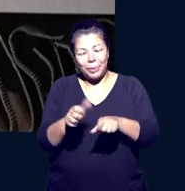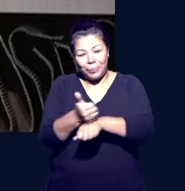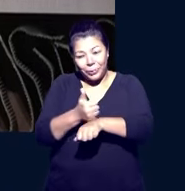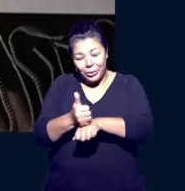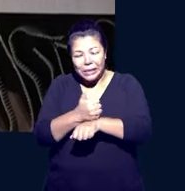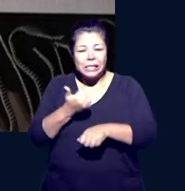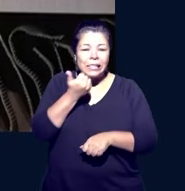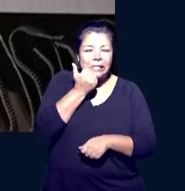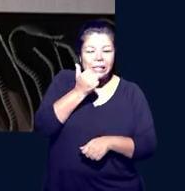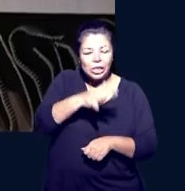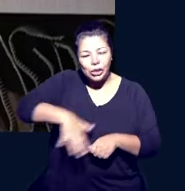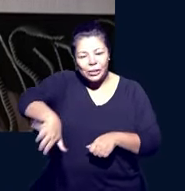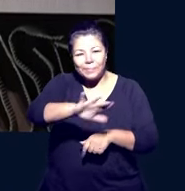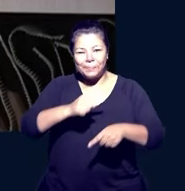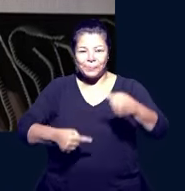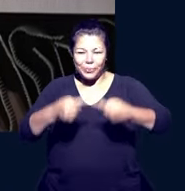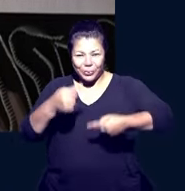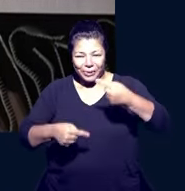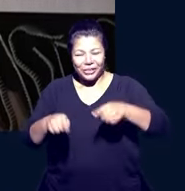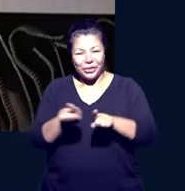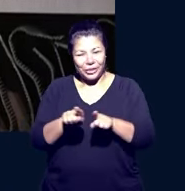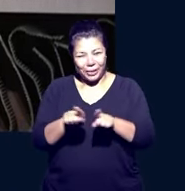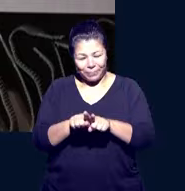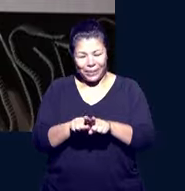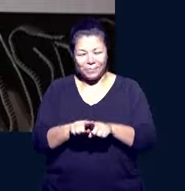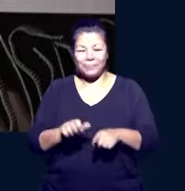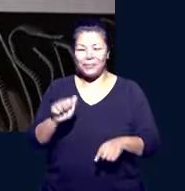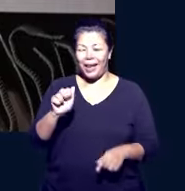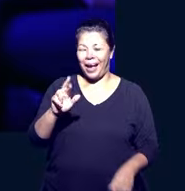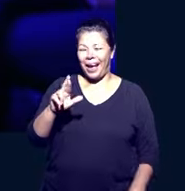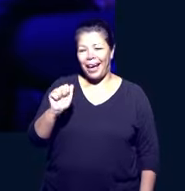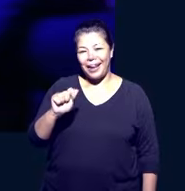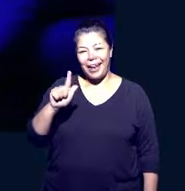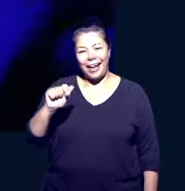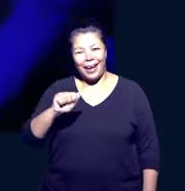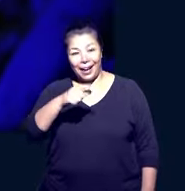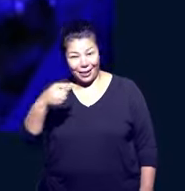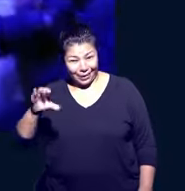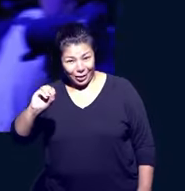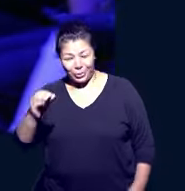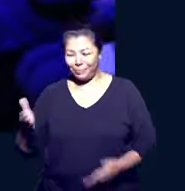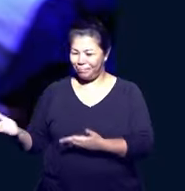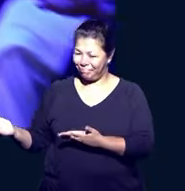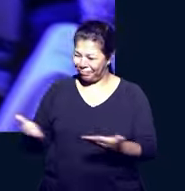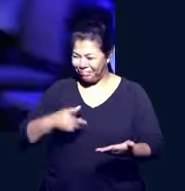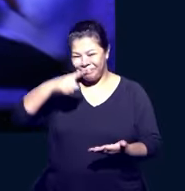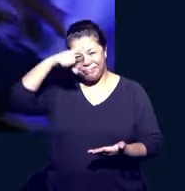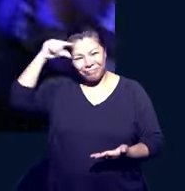Aragão então Murilo Ministro Barroso por favor